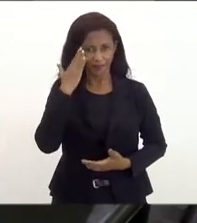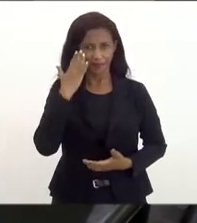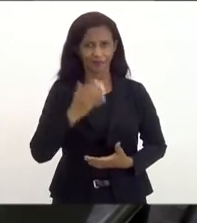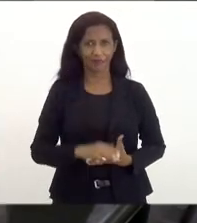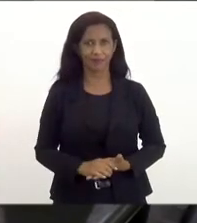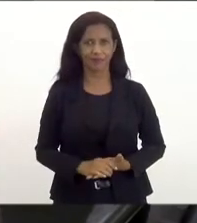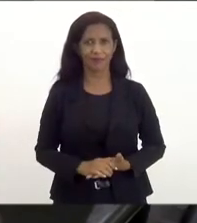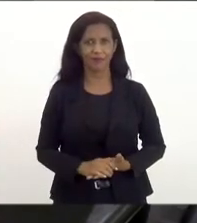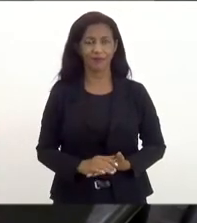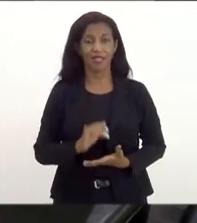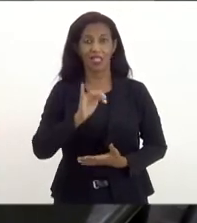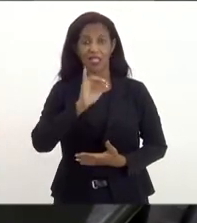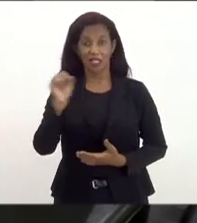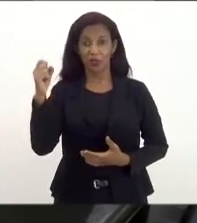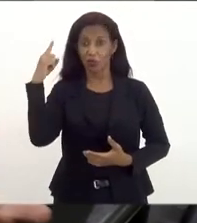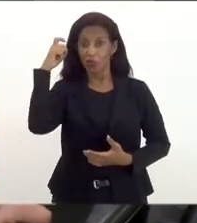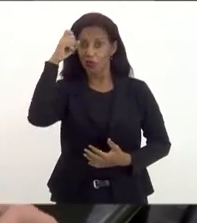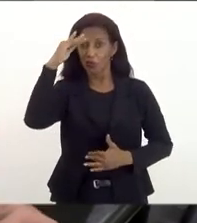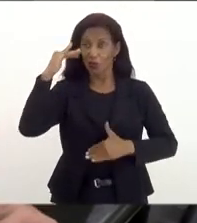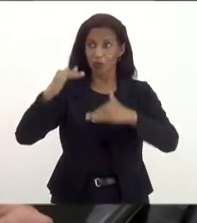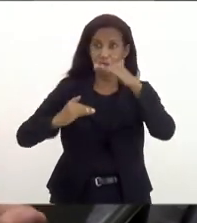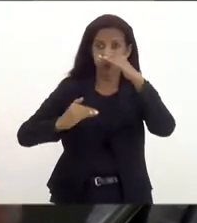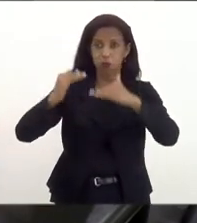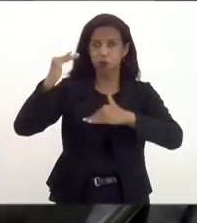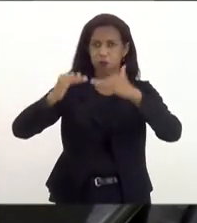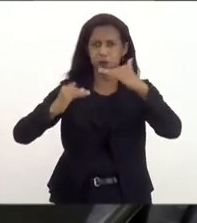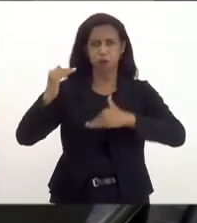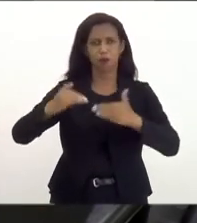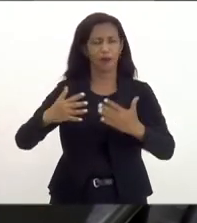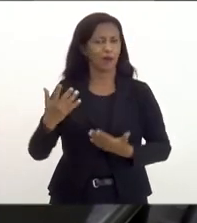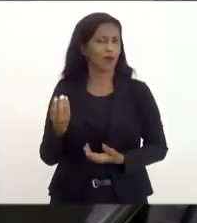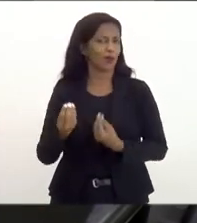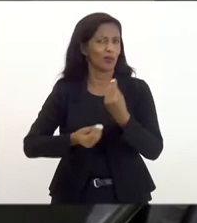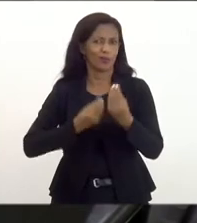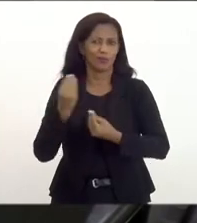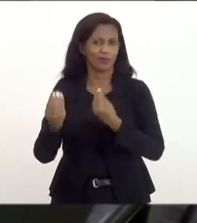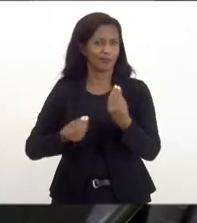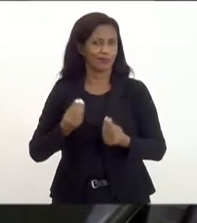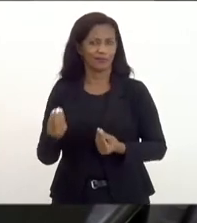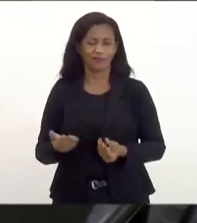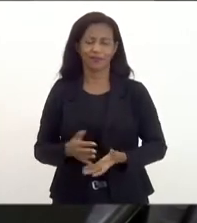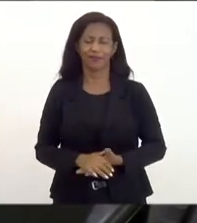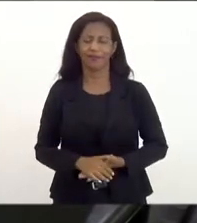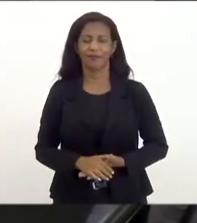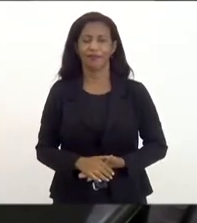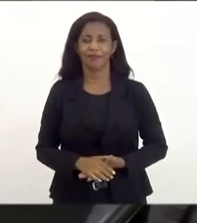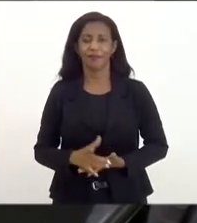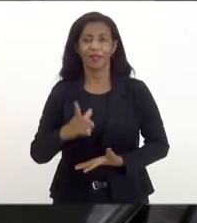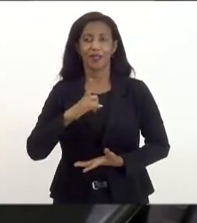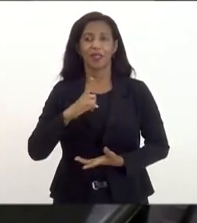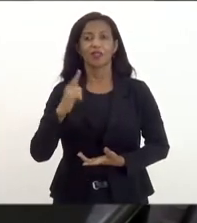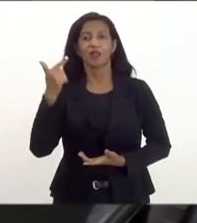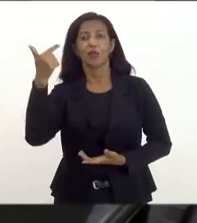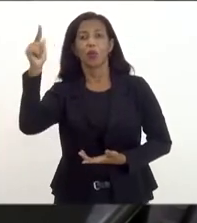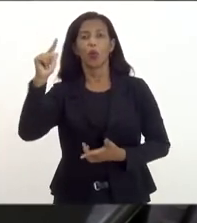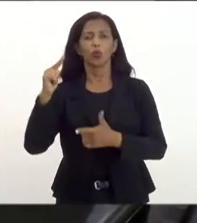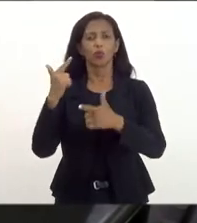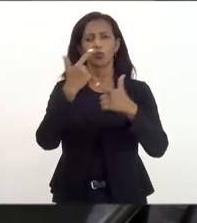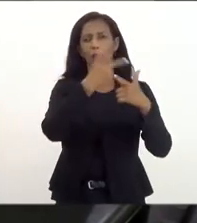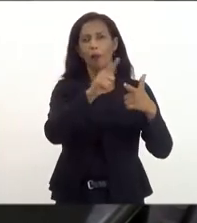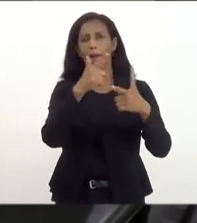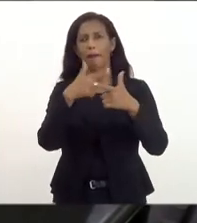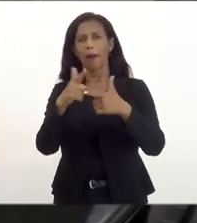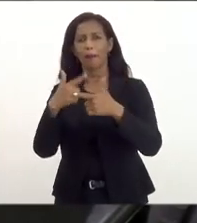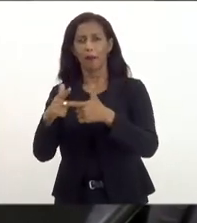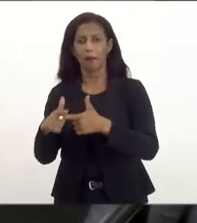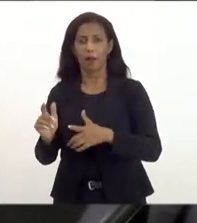então isso é um grau dificuldade que imprevisível Oi e aí nós chegamos essa esses outros problemas todos